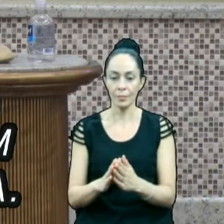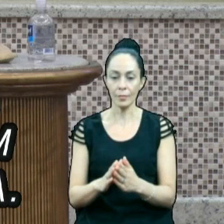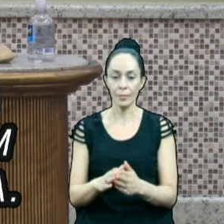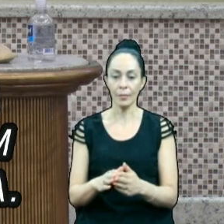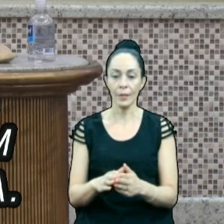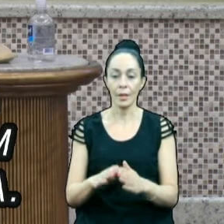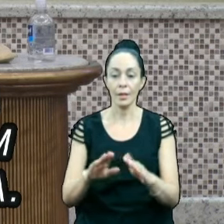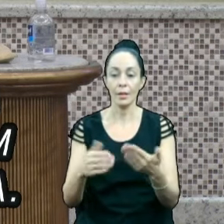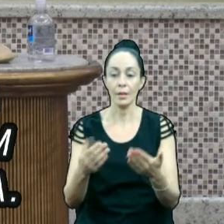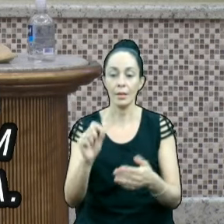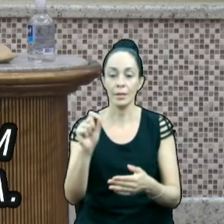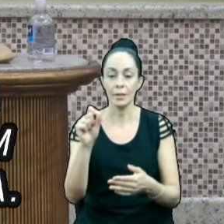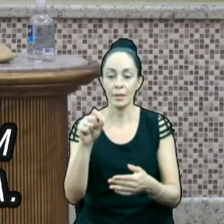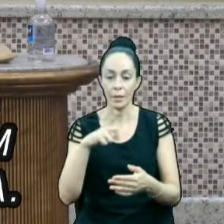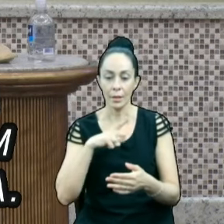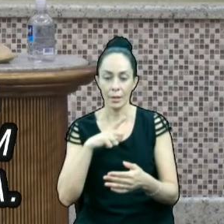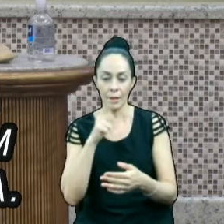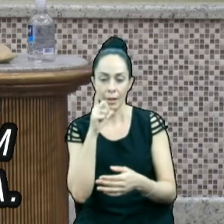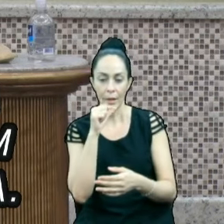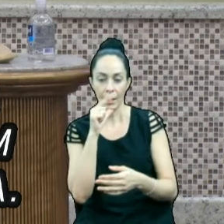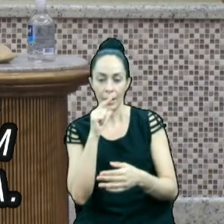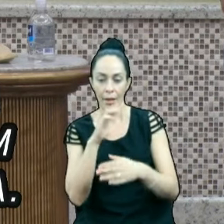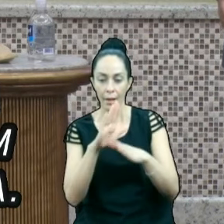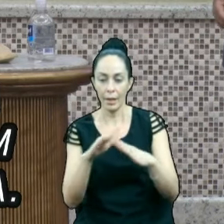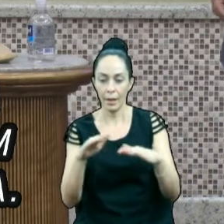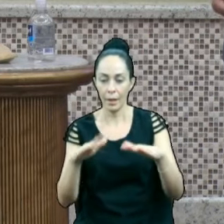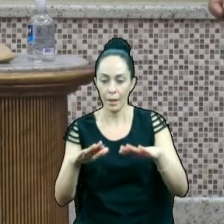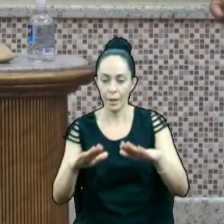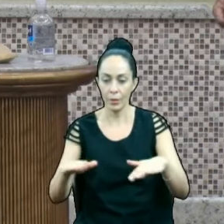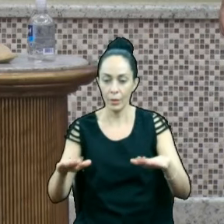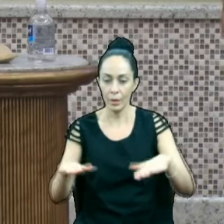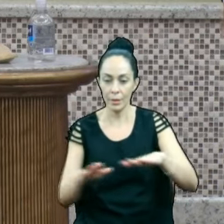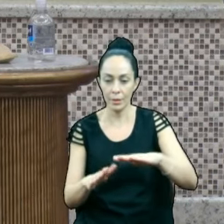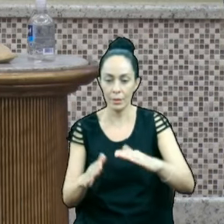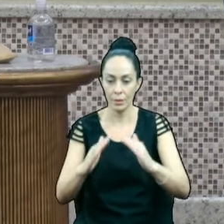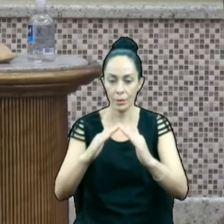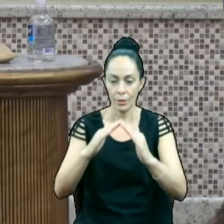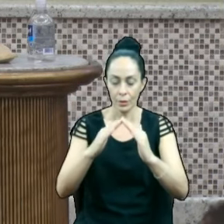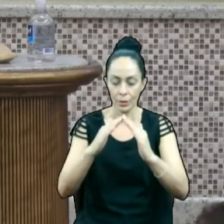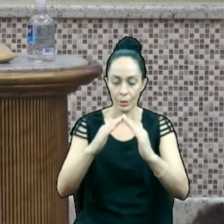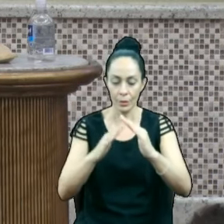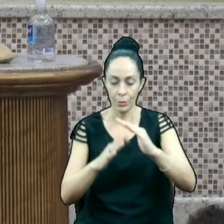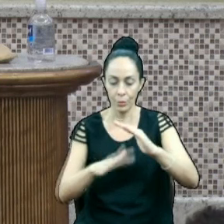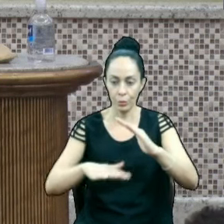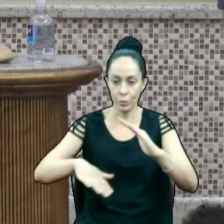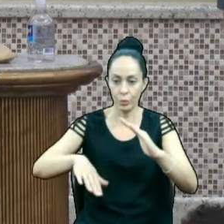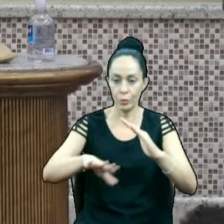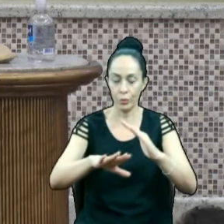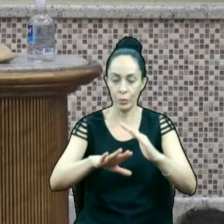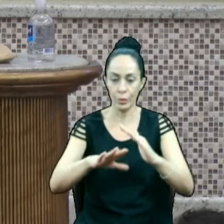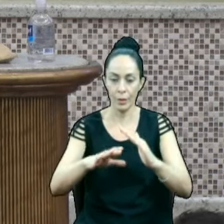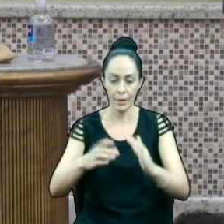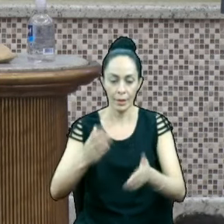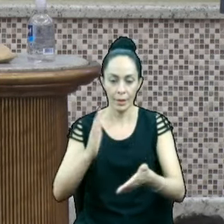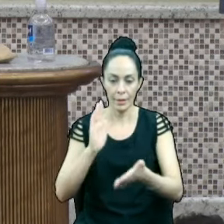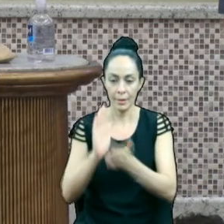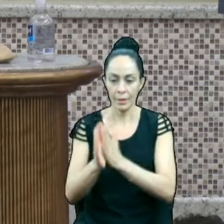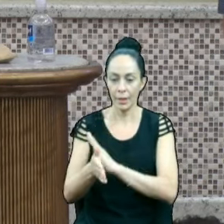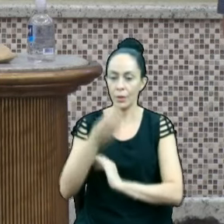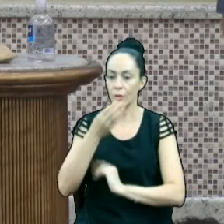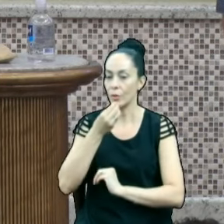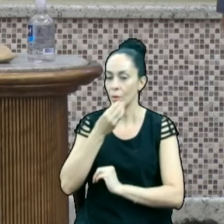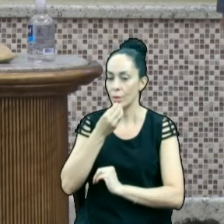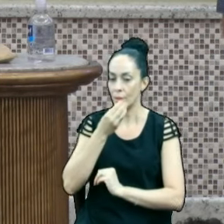esse corriam umas águas desde a banda direita saiu aquele homem para o Oriente